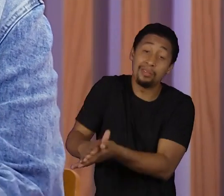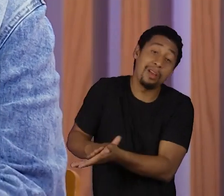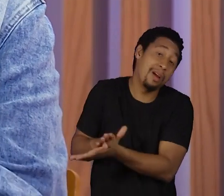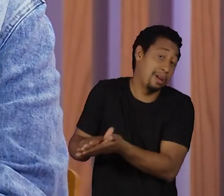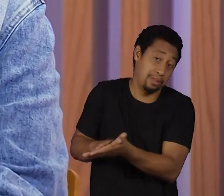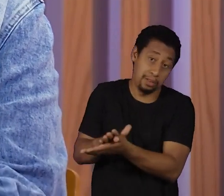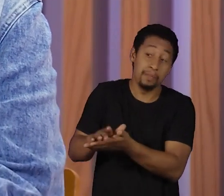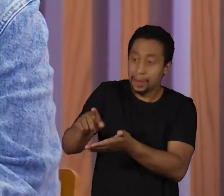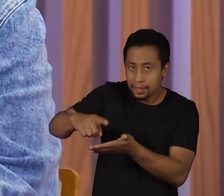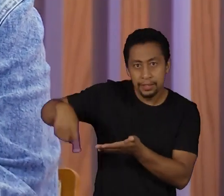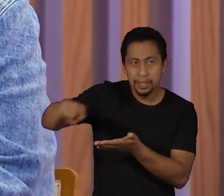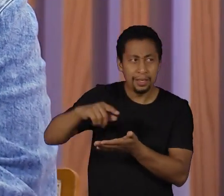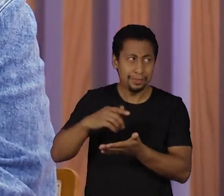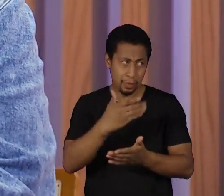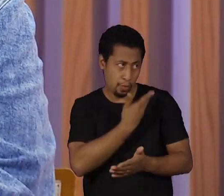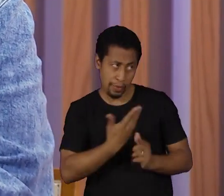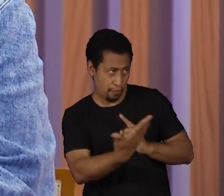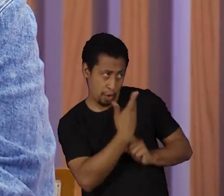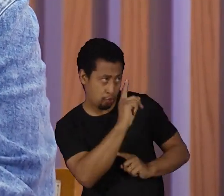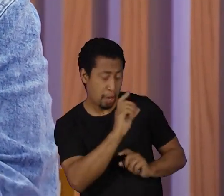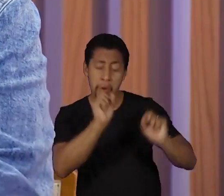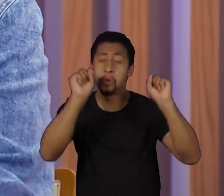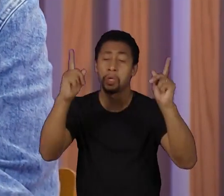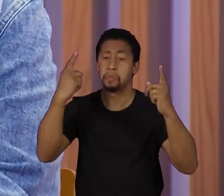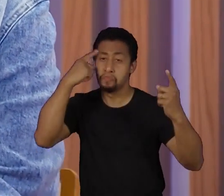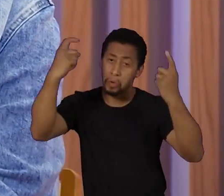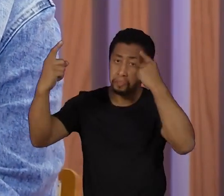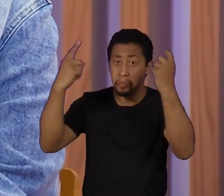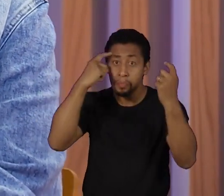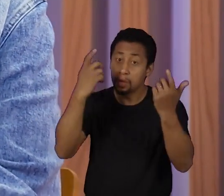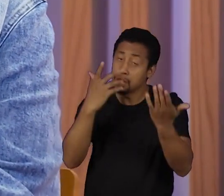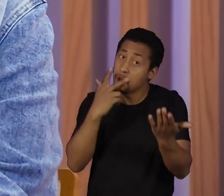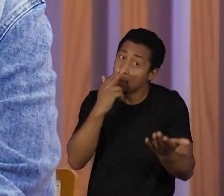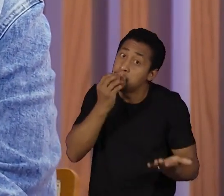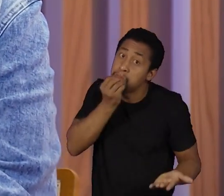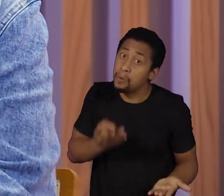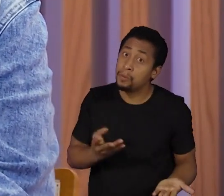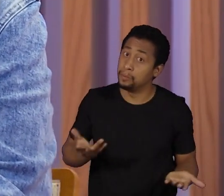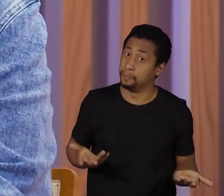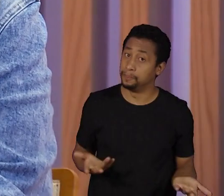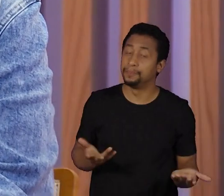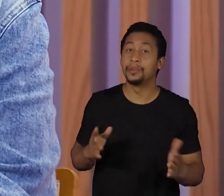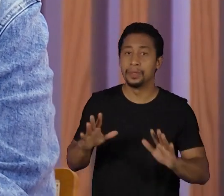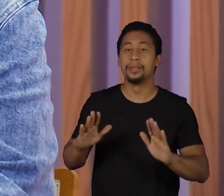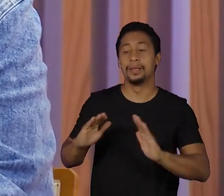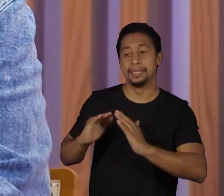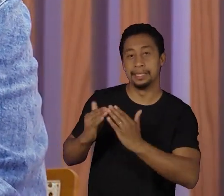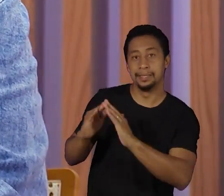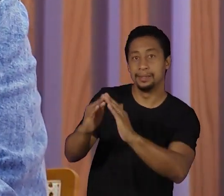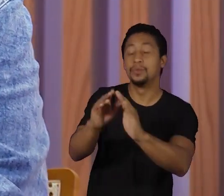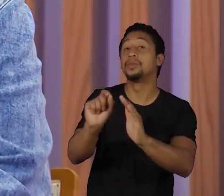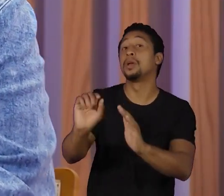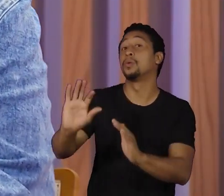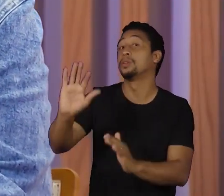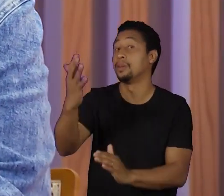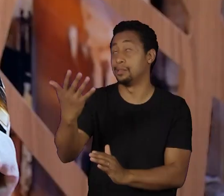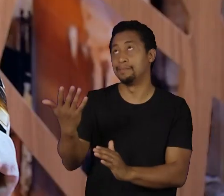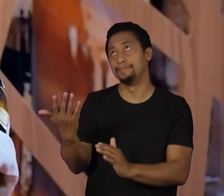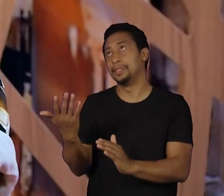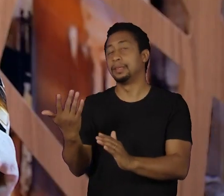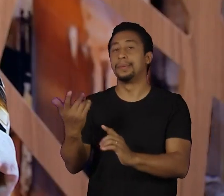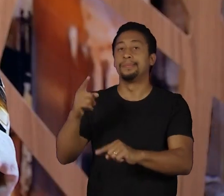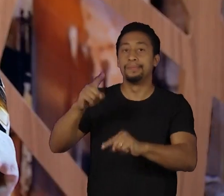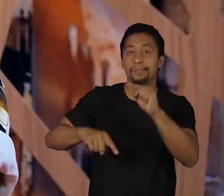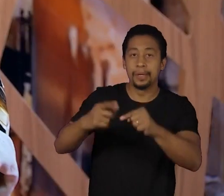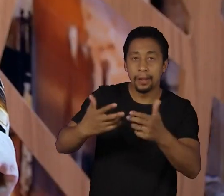para a criatividade. Isso não deixa de ser bom. Porém, na periferia, a gente tem a grande dificuldade que é a ausência das ferramentas também.